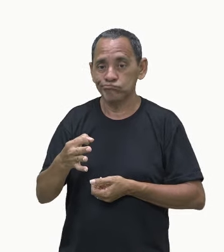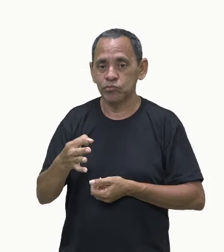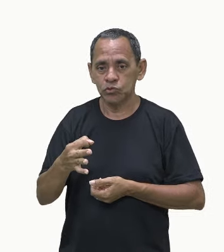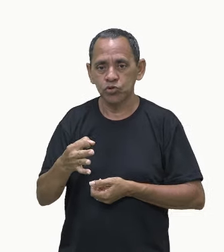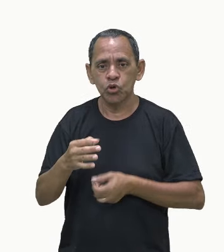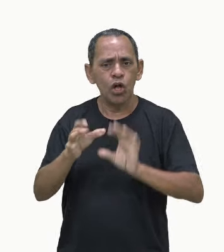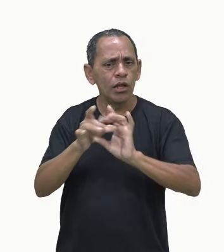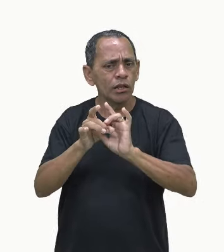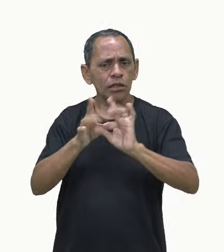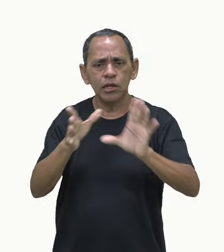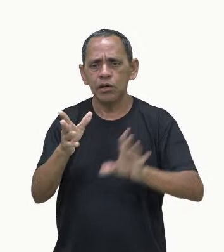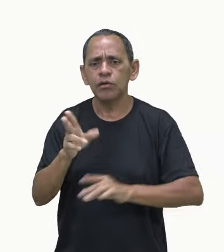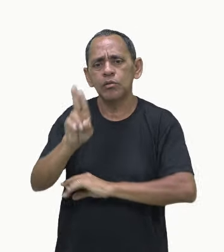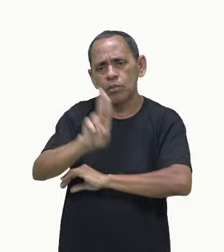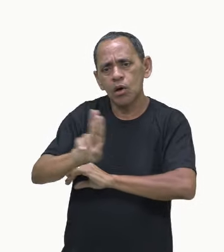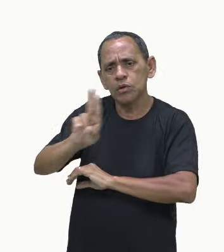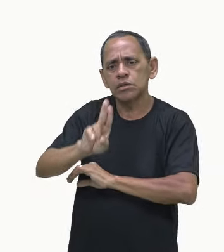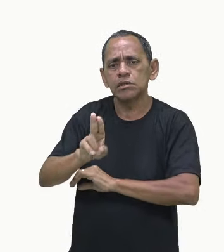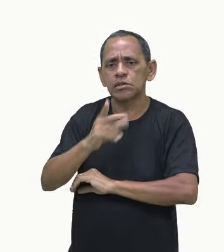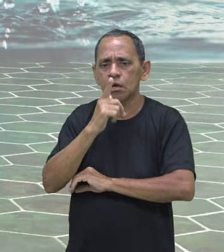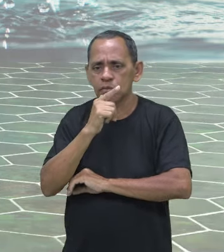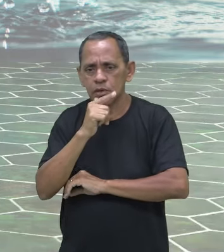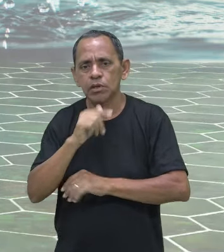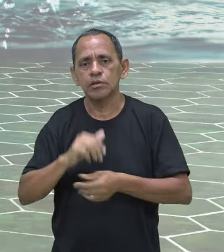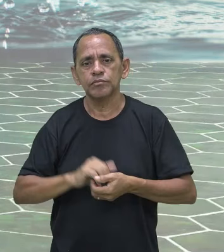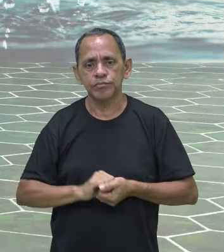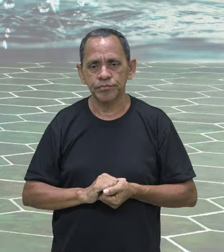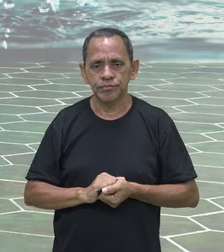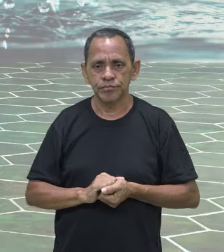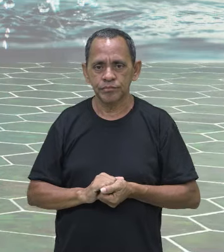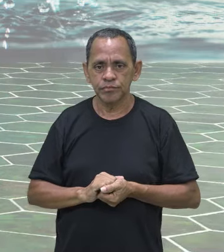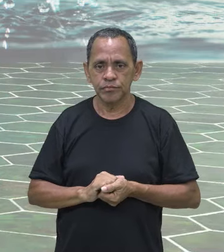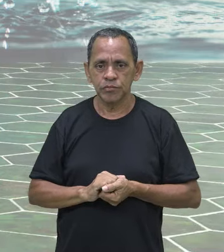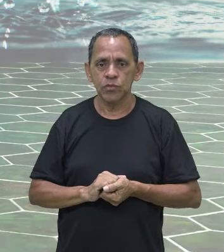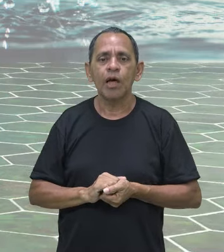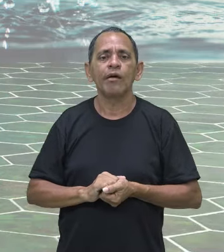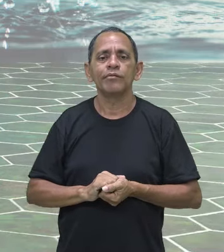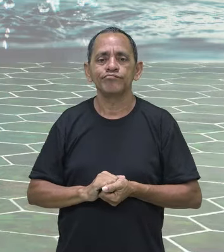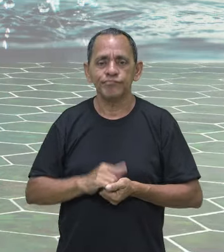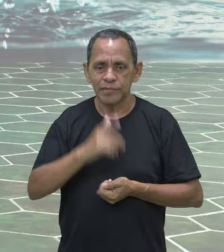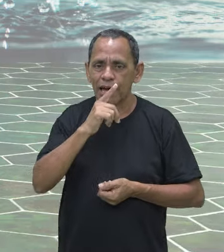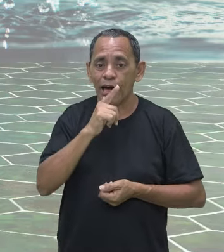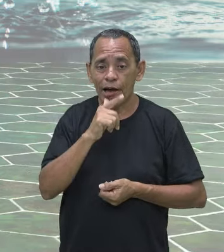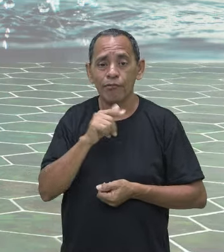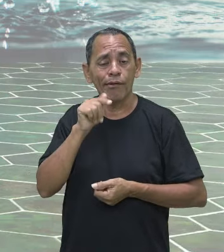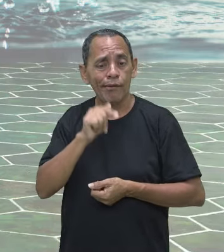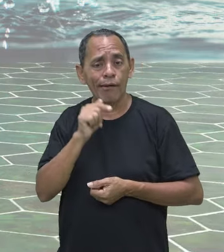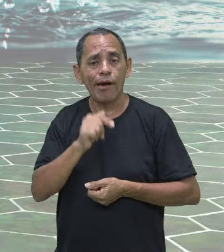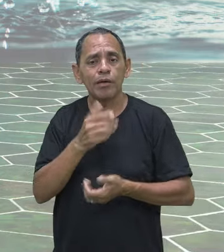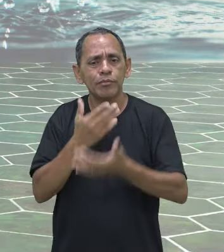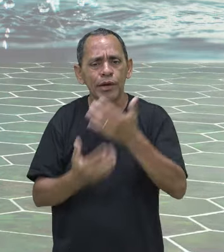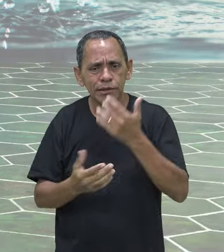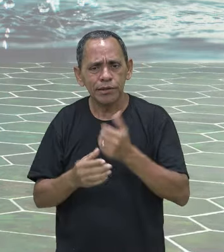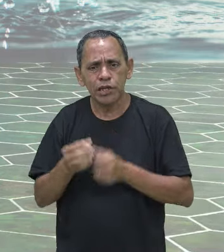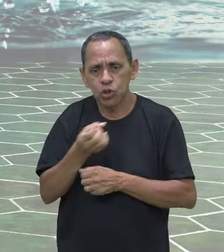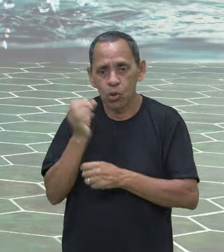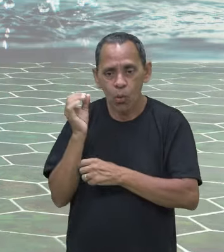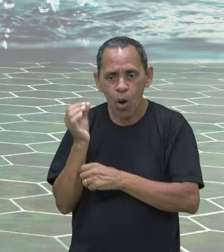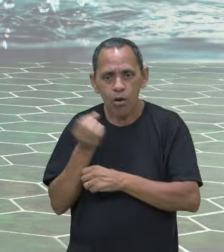o consumo. E ainda temos o agravante de que essa água está perdendo sua qualidade a partir do